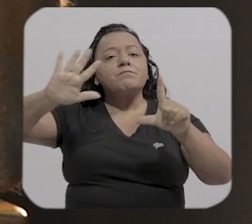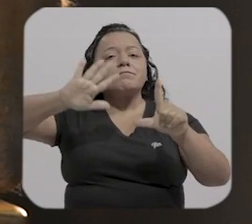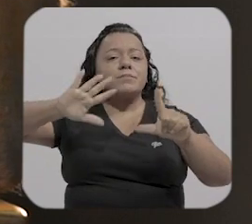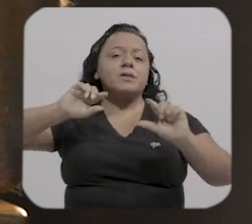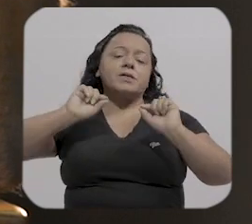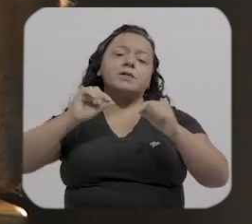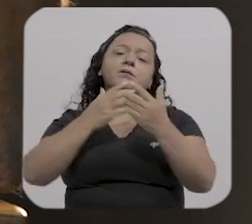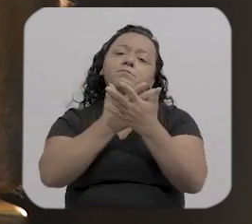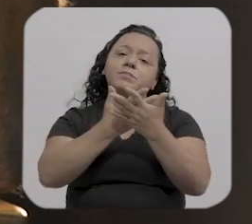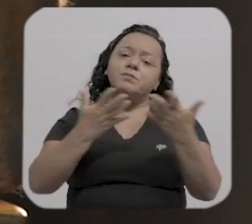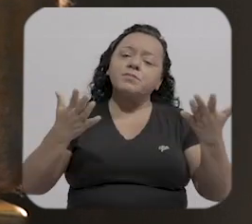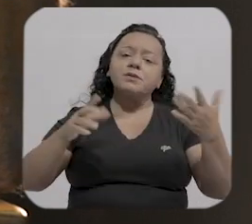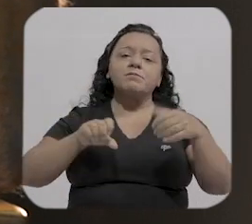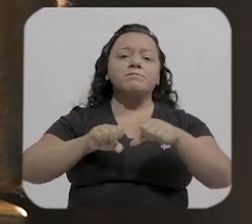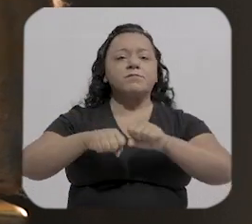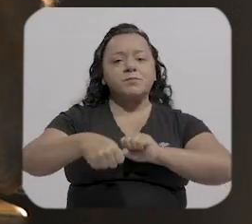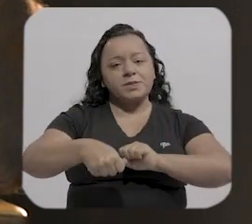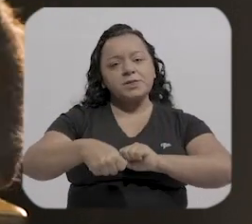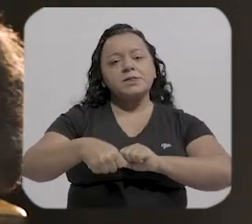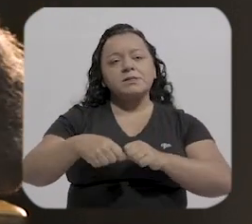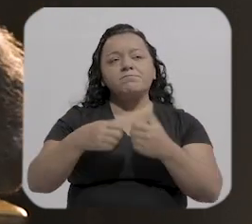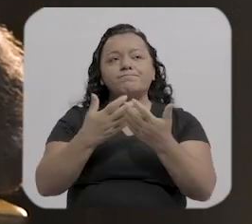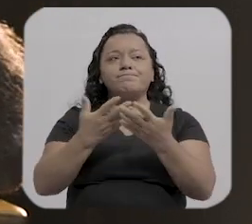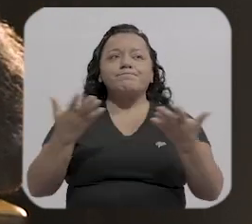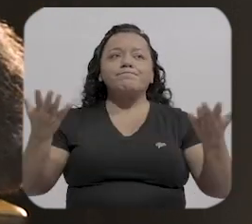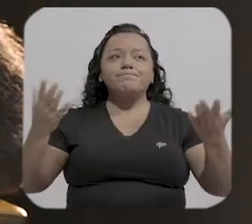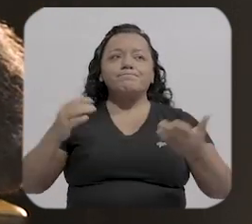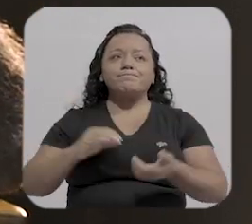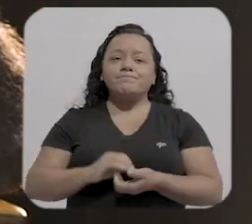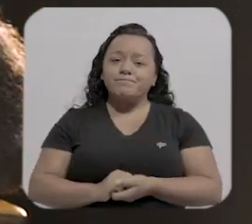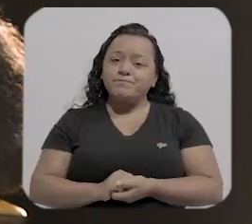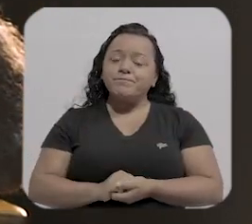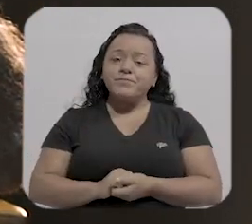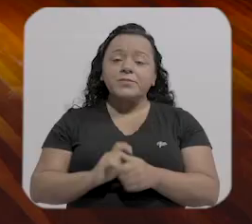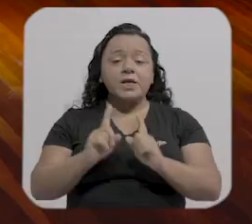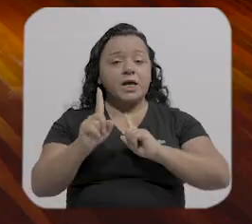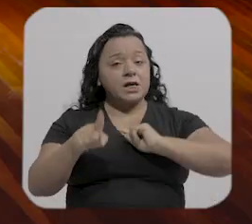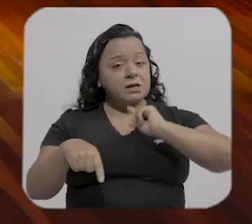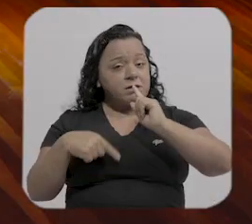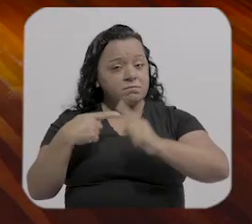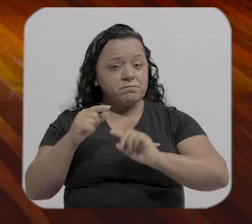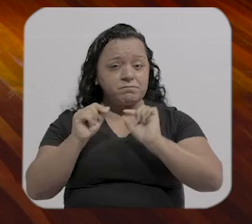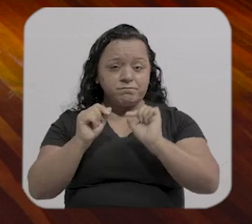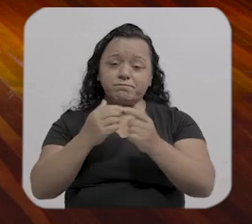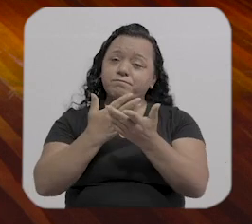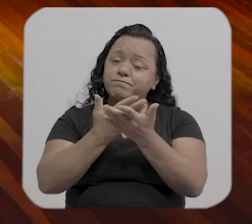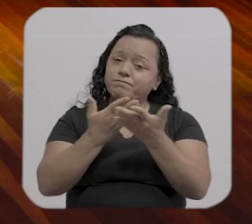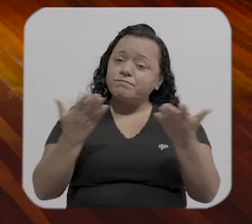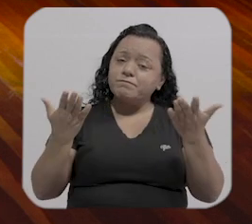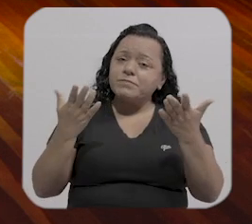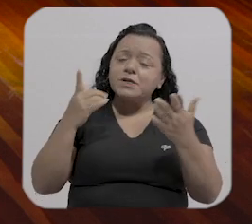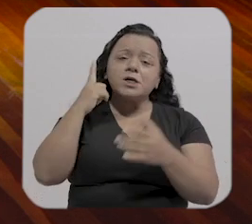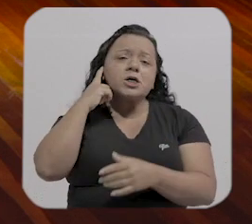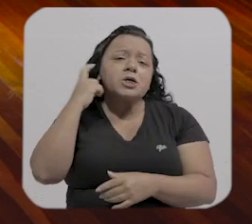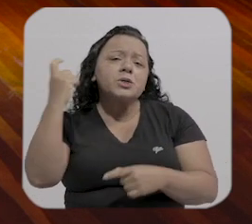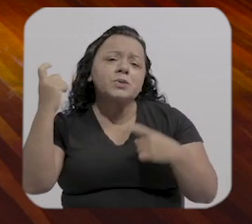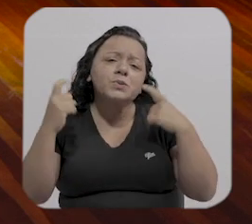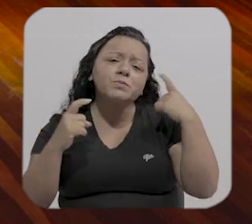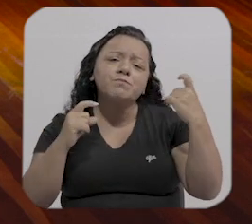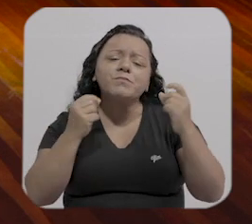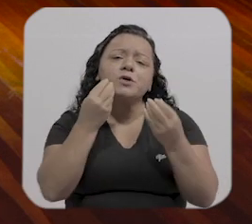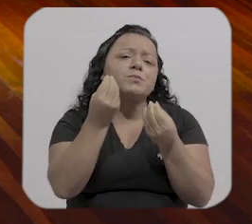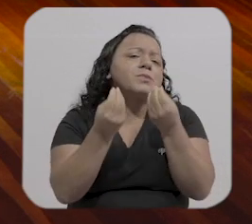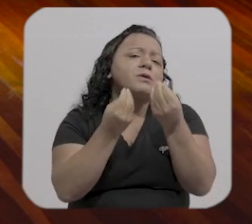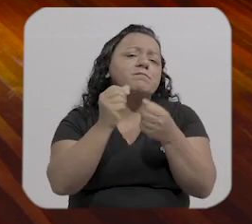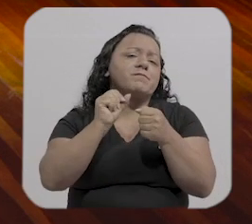para a imagem, para a minha formação, né? De repente, uma trilha sonora, cara, como é